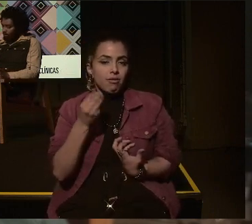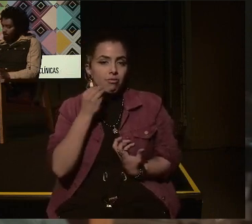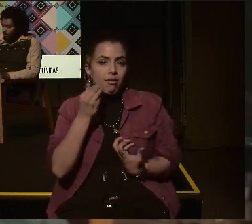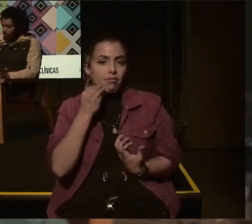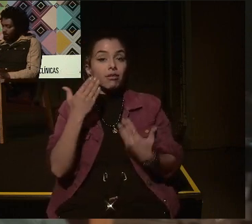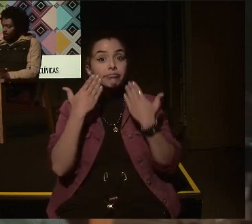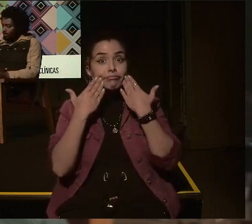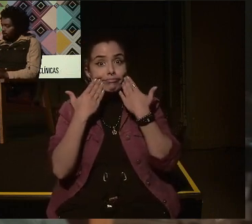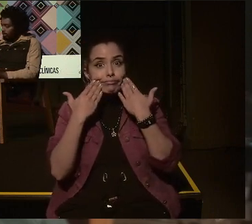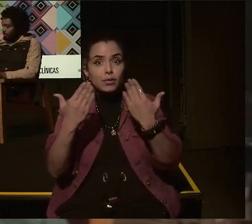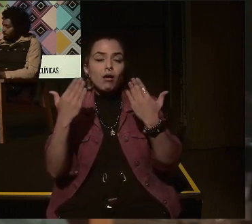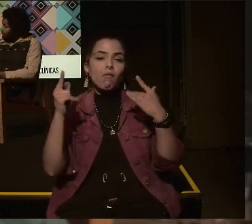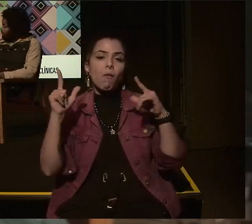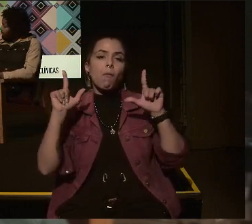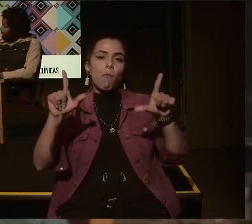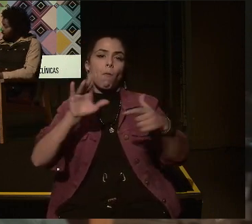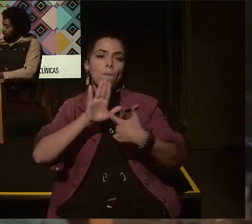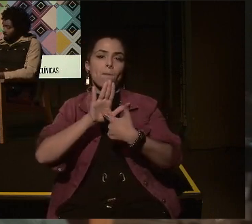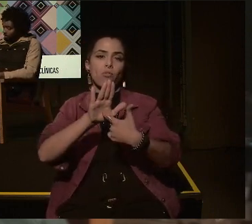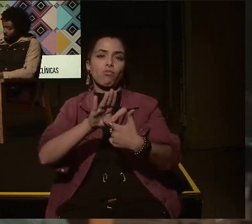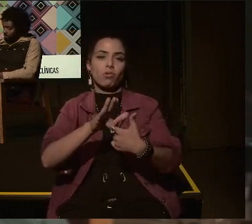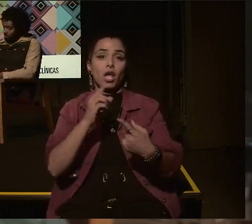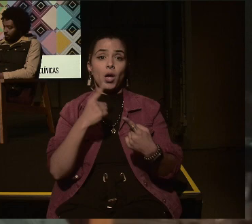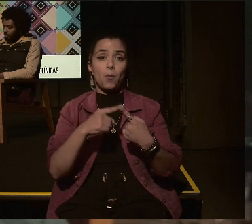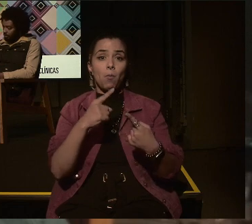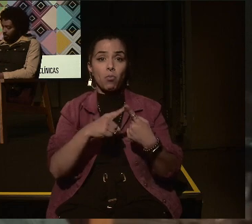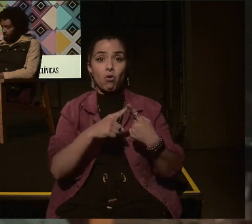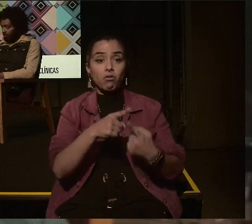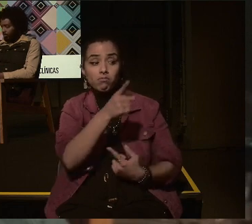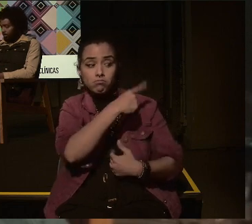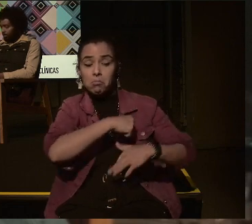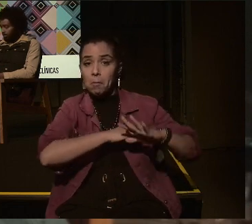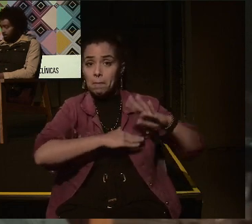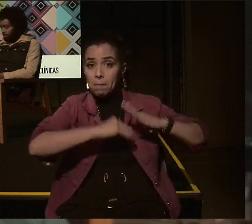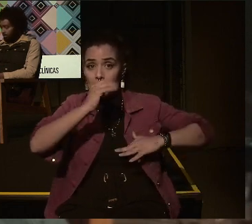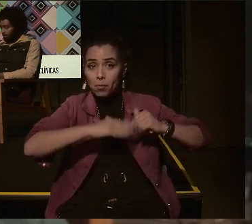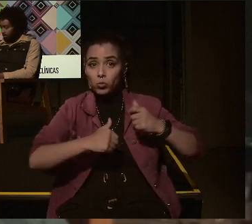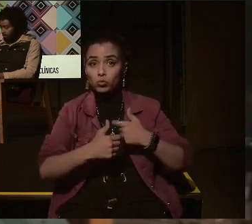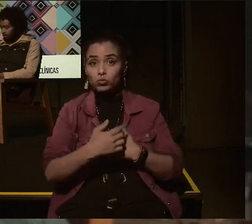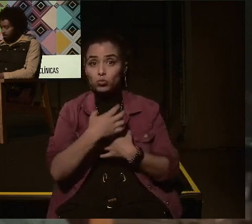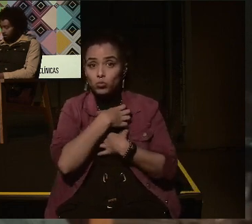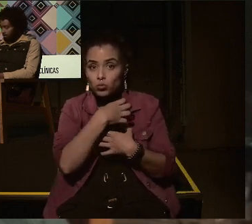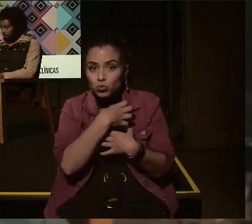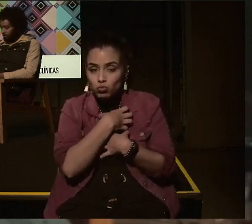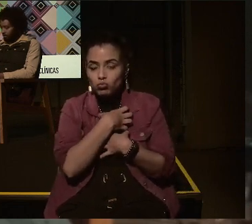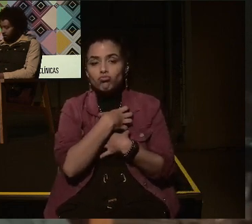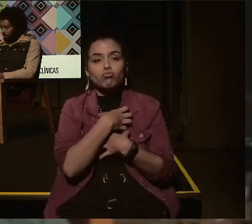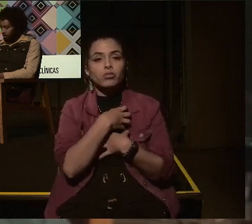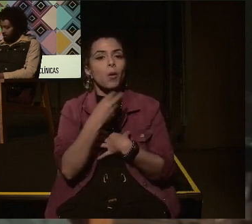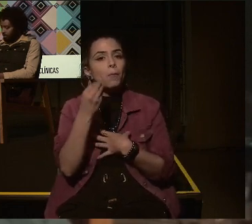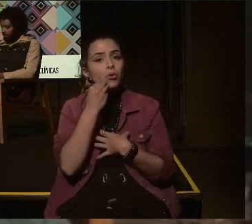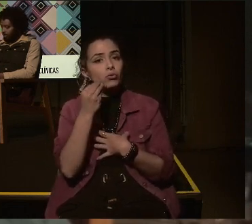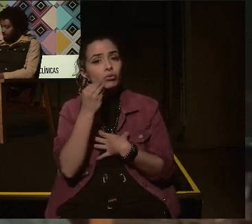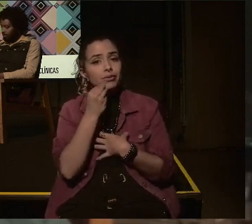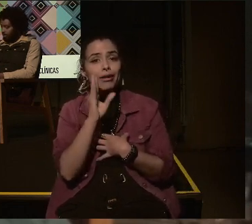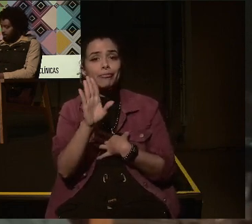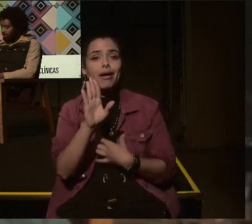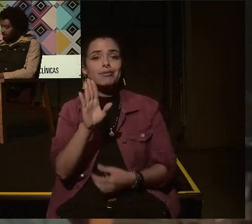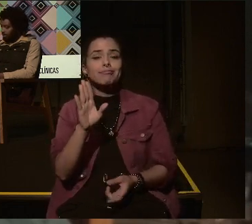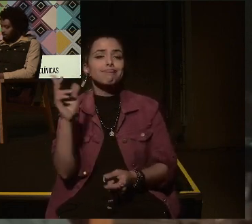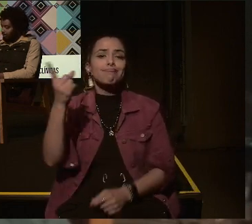O que a população indígena tem feito por nós, das ditas metrópoles, é uma oportunidade que a gente tem insistido em recusar.